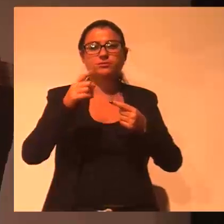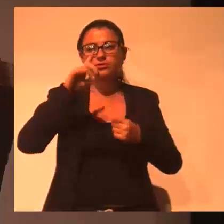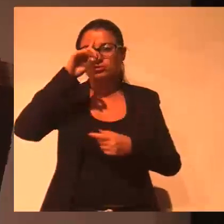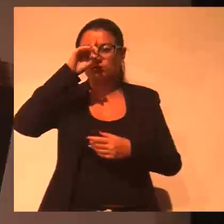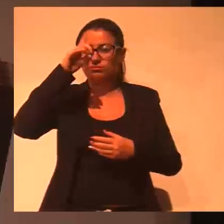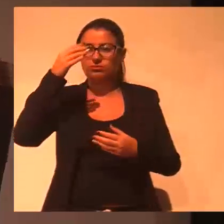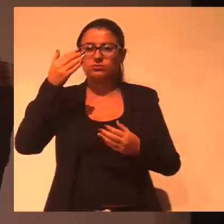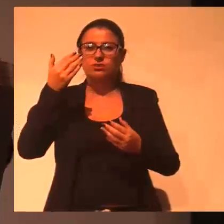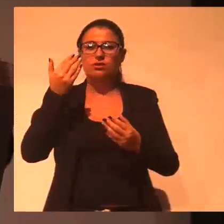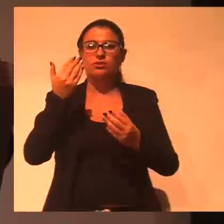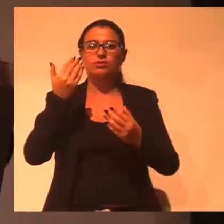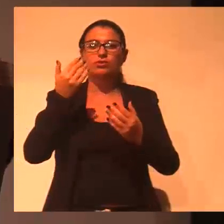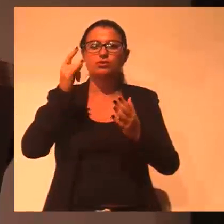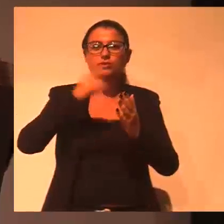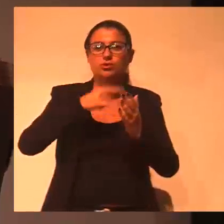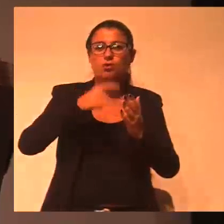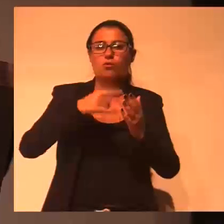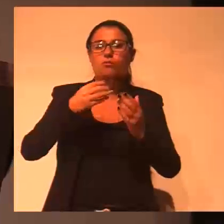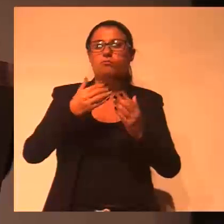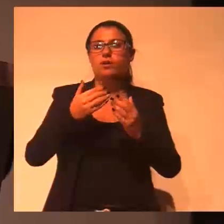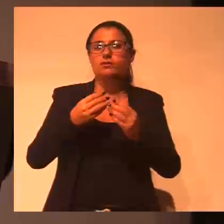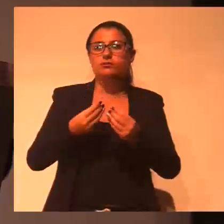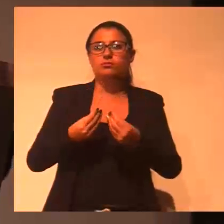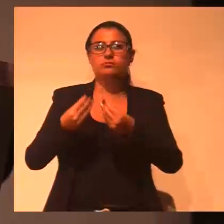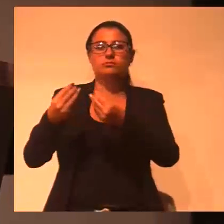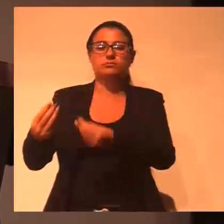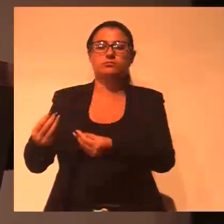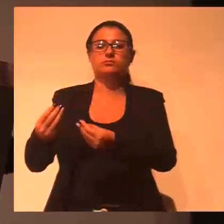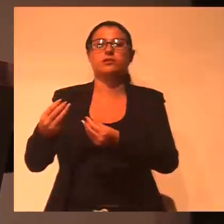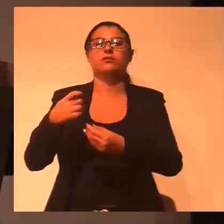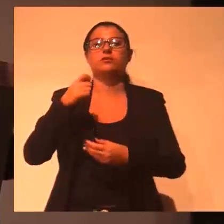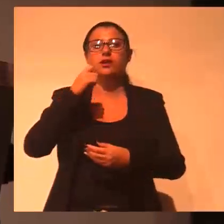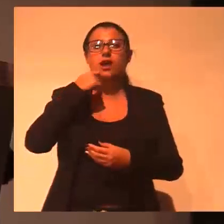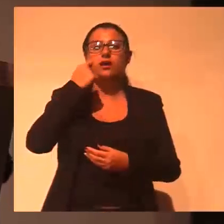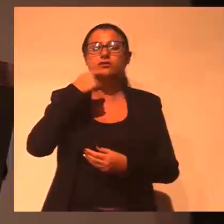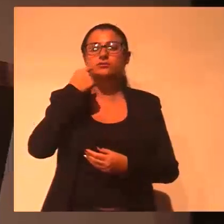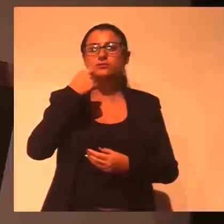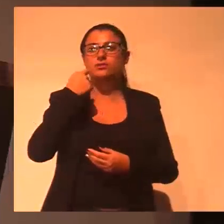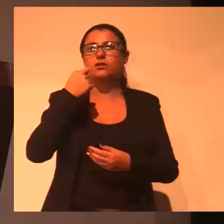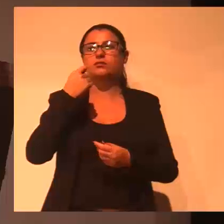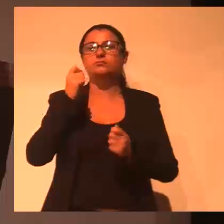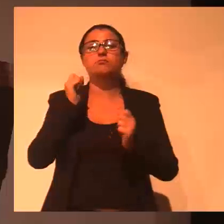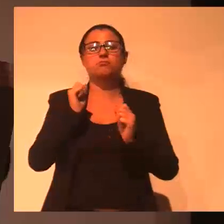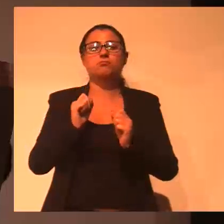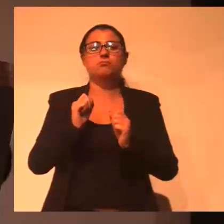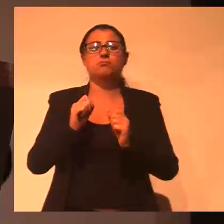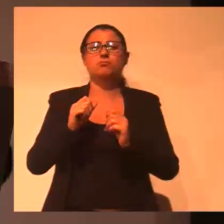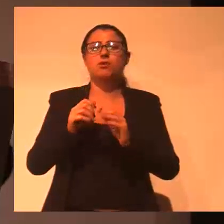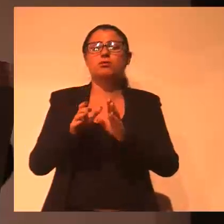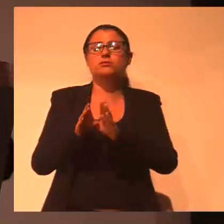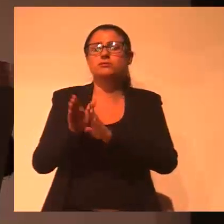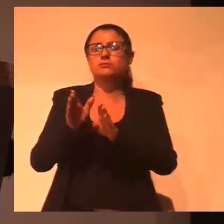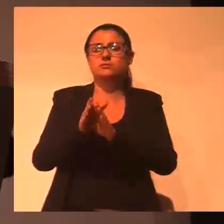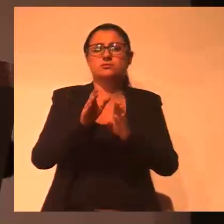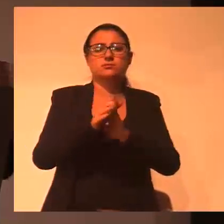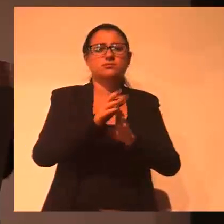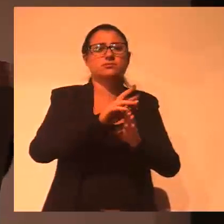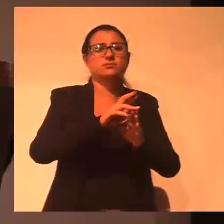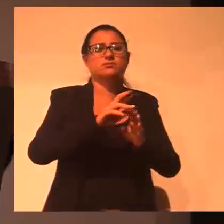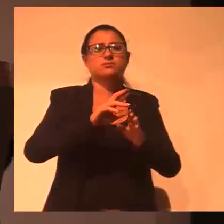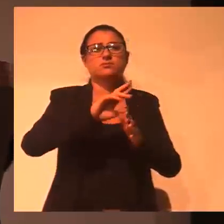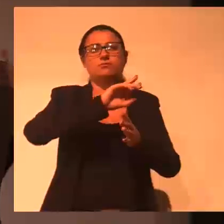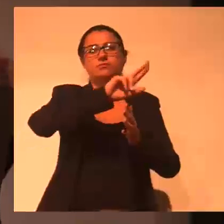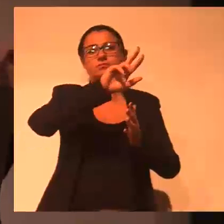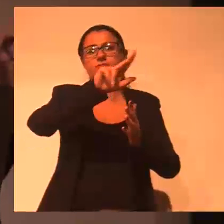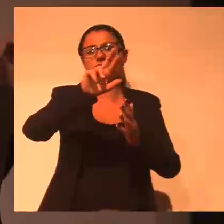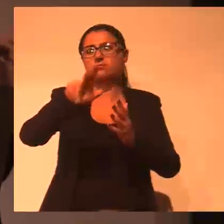documentação, de oitiva de testemunhas. Nenhum advogado, e aí vocês podem consultar quais vocês quiserem, vai entrar no mérito da questão. O